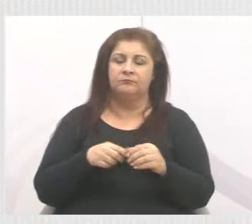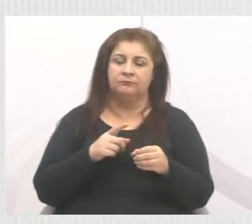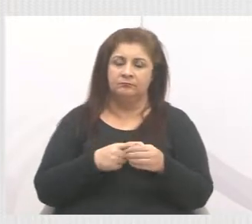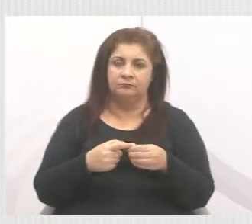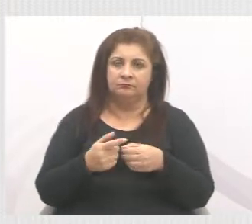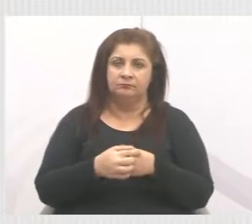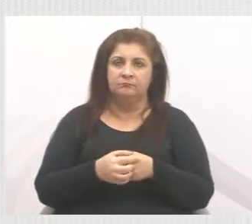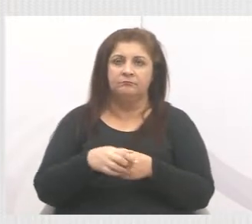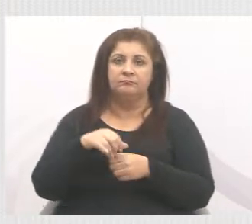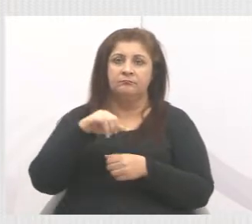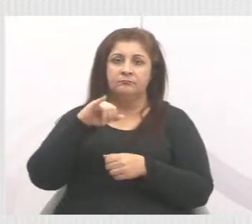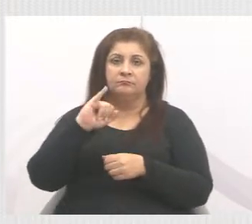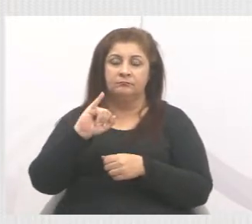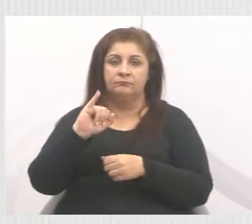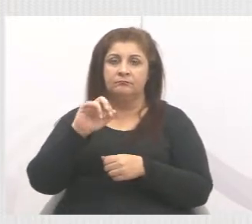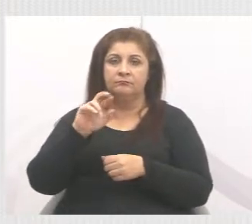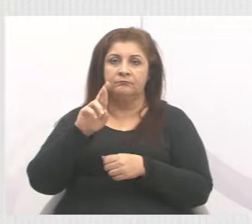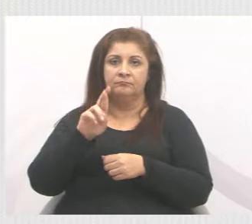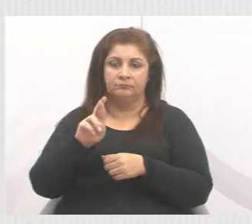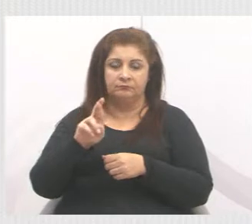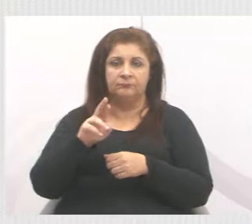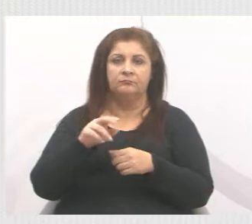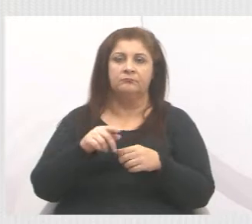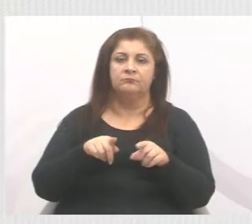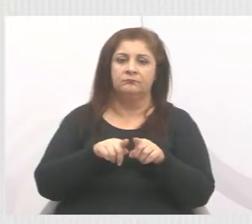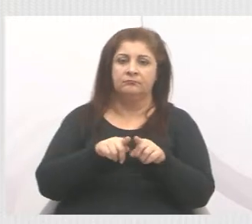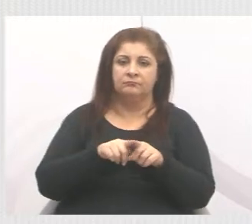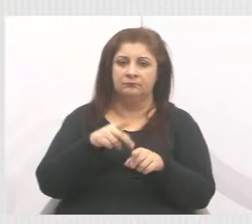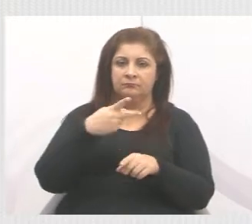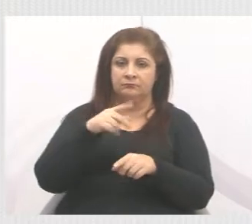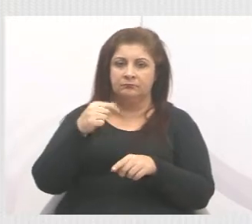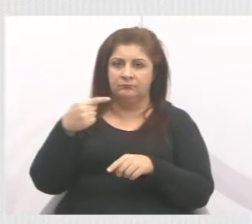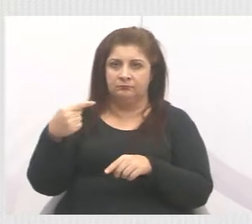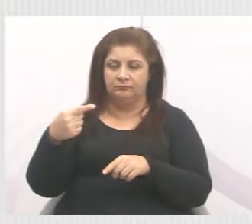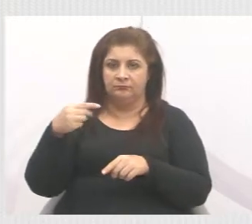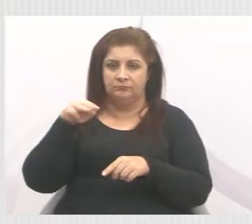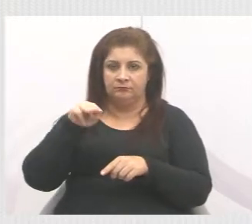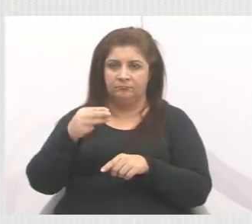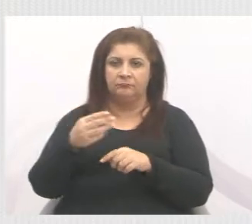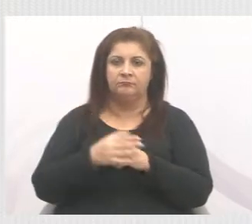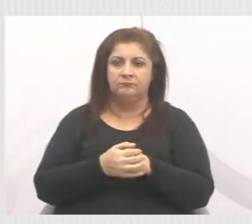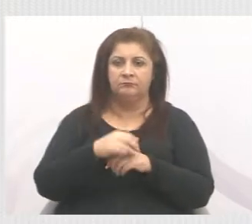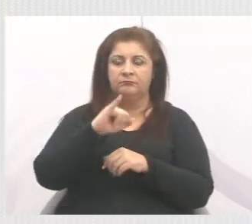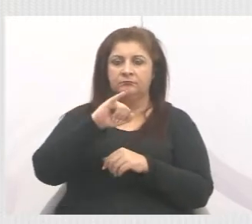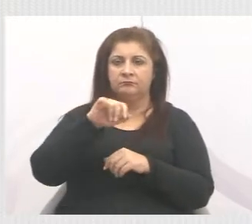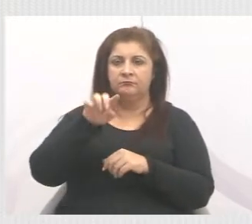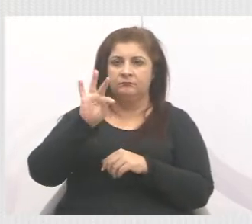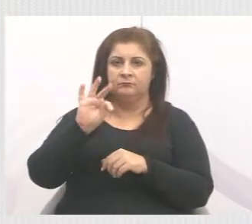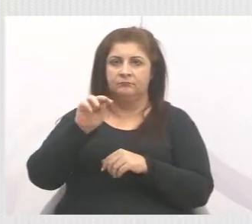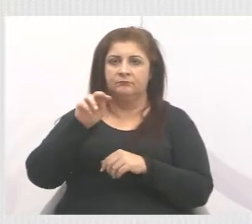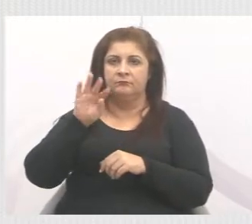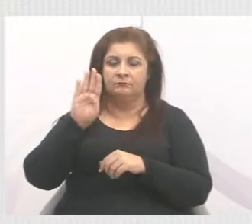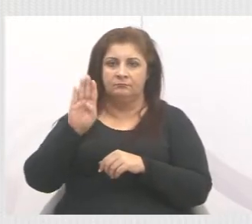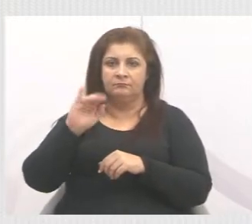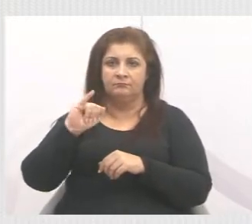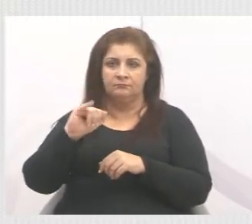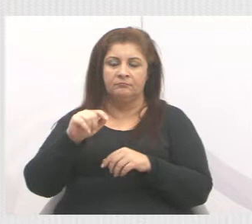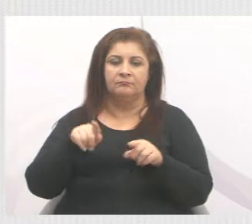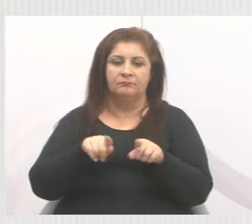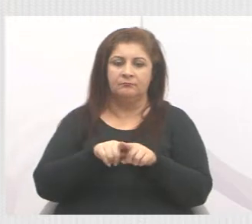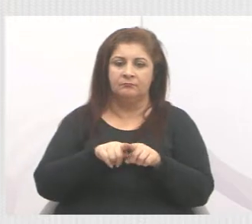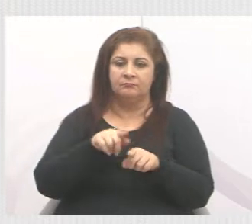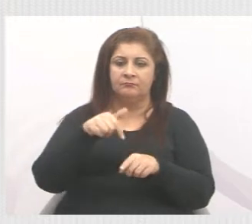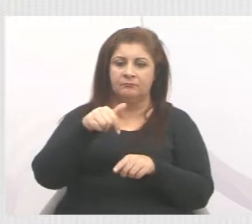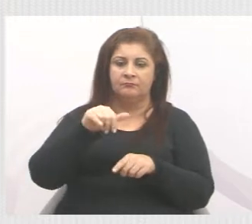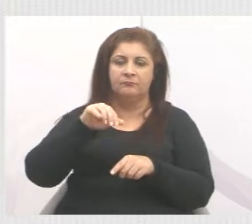de renda, 21 milhões, ITBI, 21 milhões, 21 milhões também de dívida ativa, 6,7